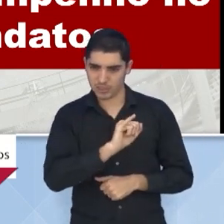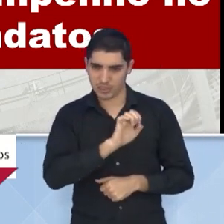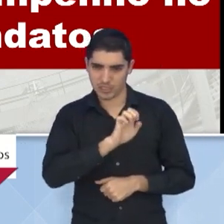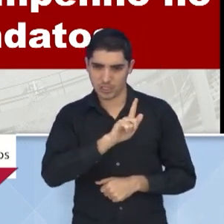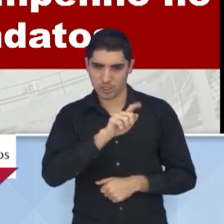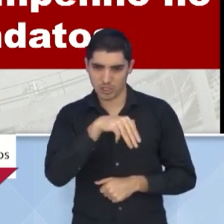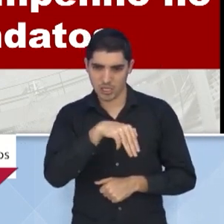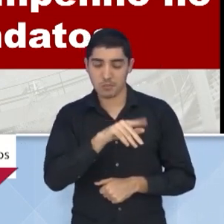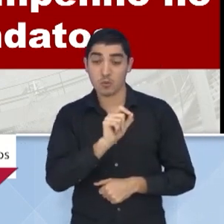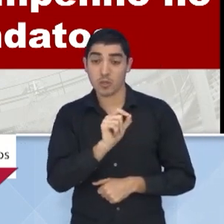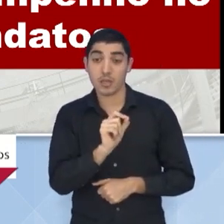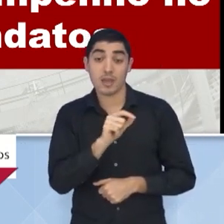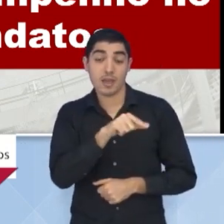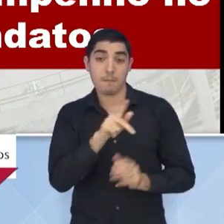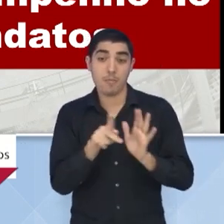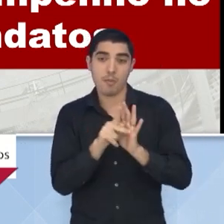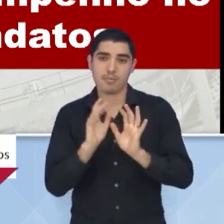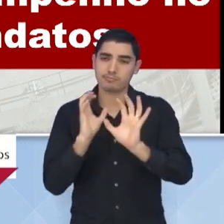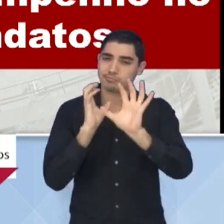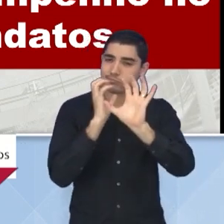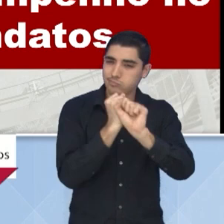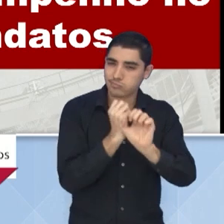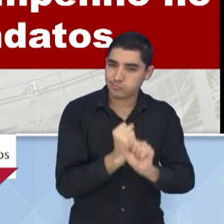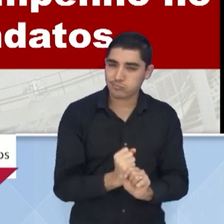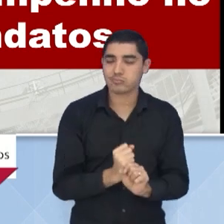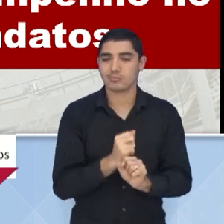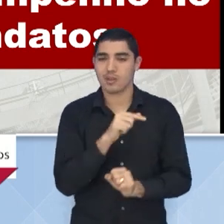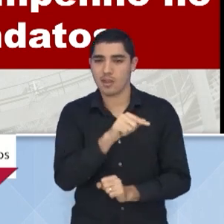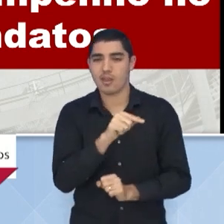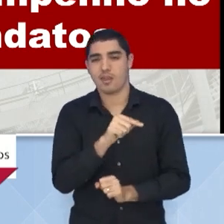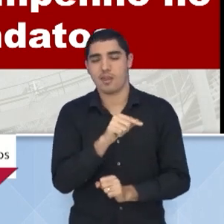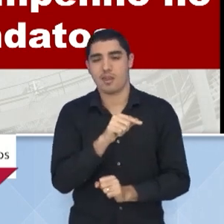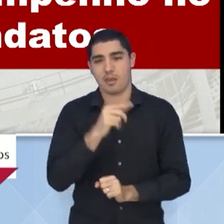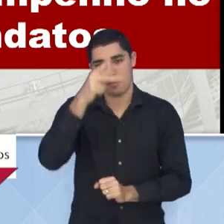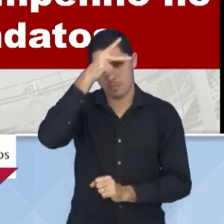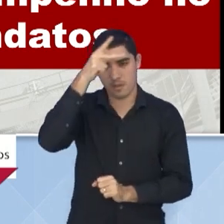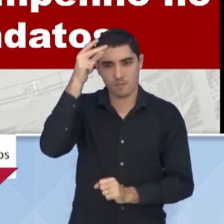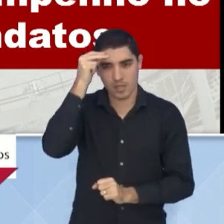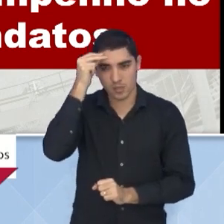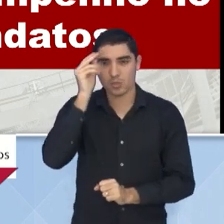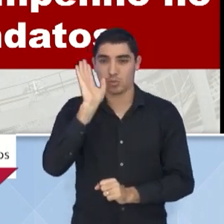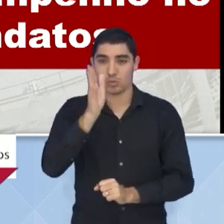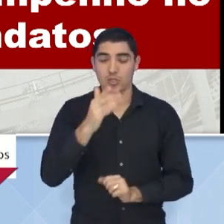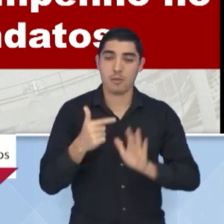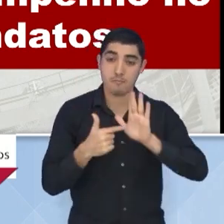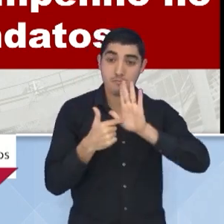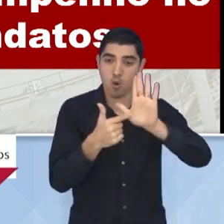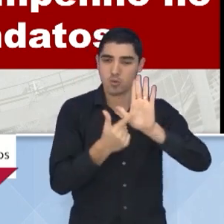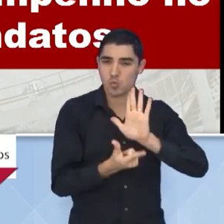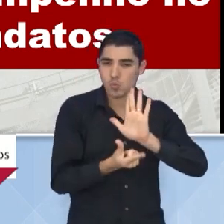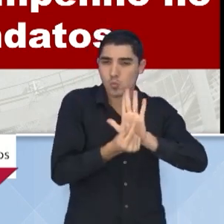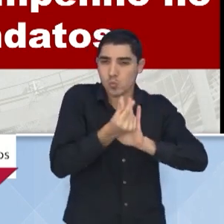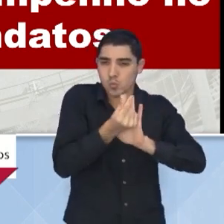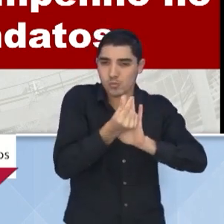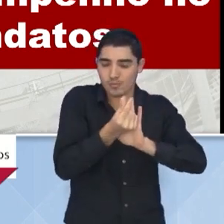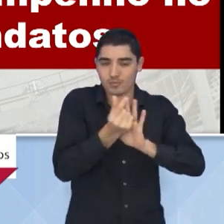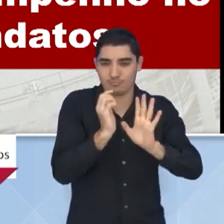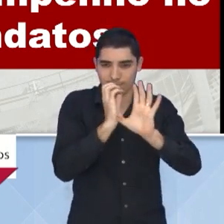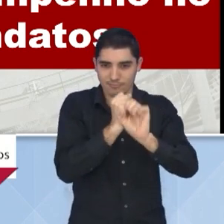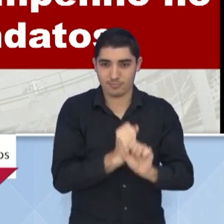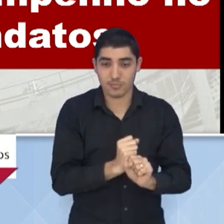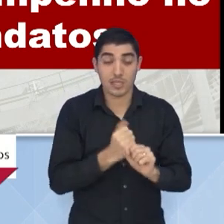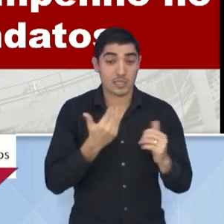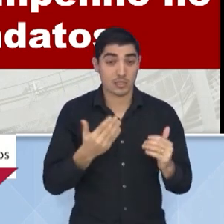né nas prestações de Contas da Prefeitura e o baixo desempenho